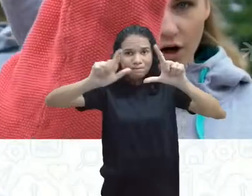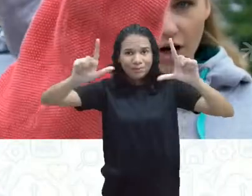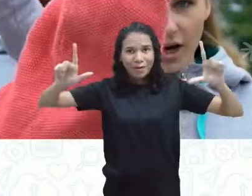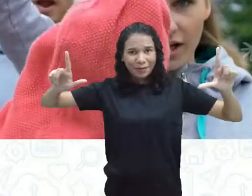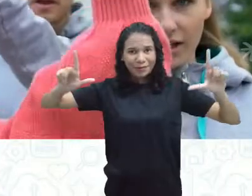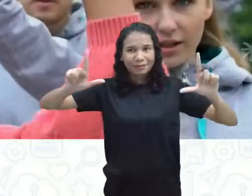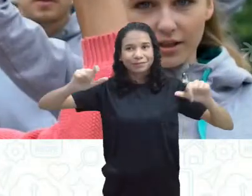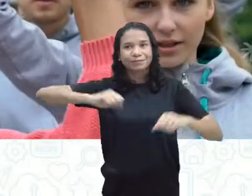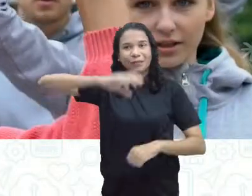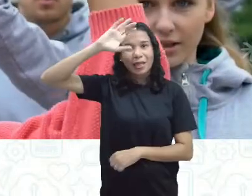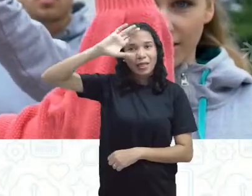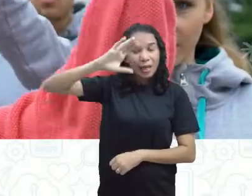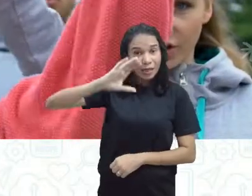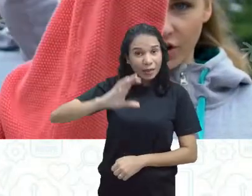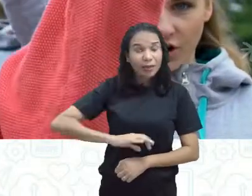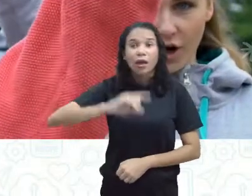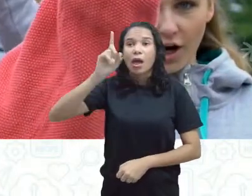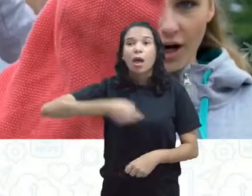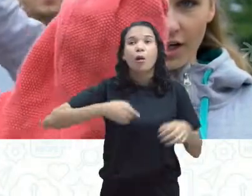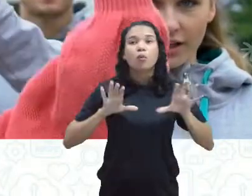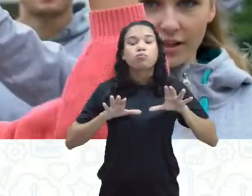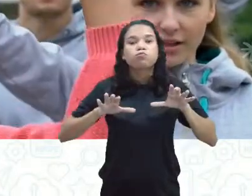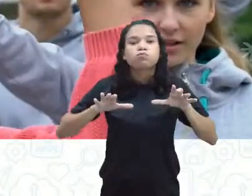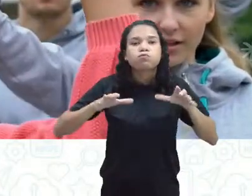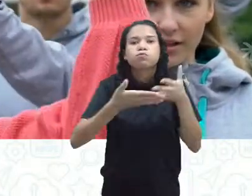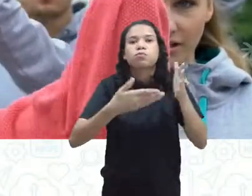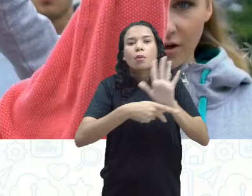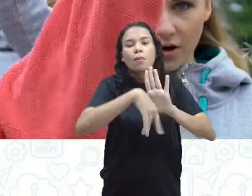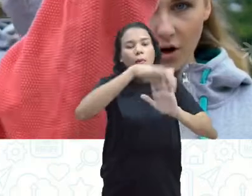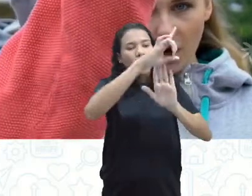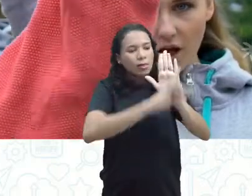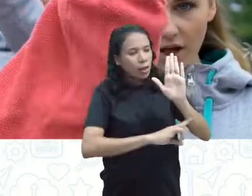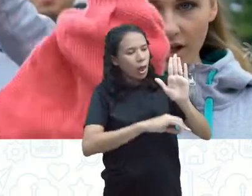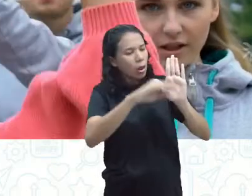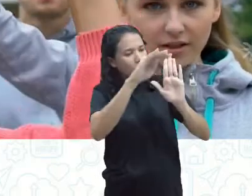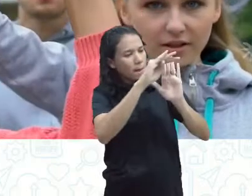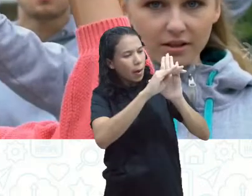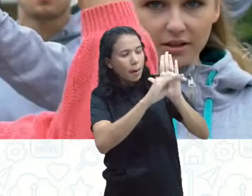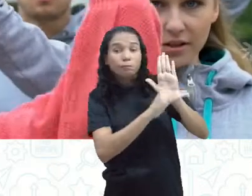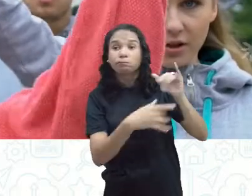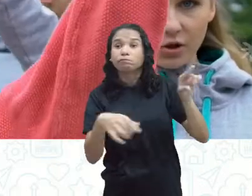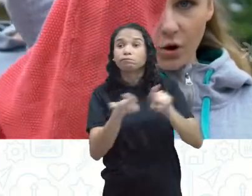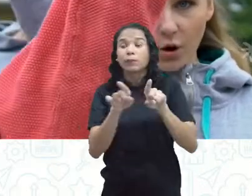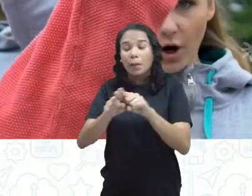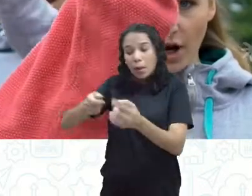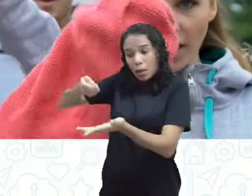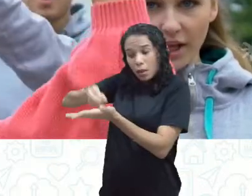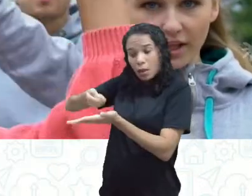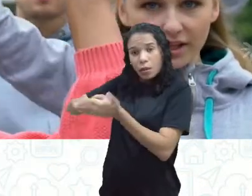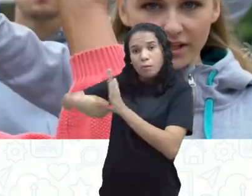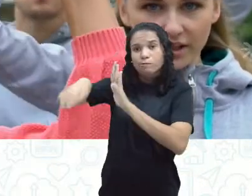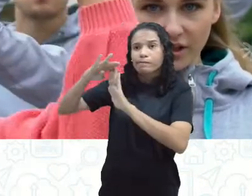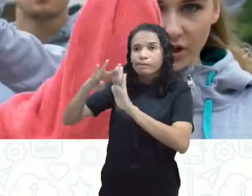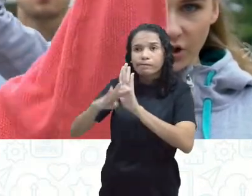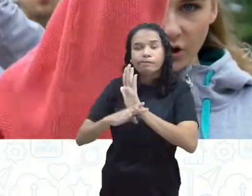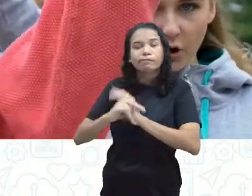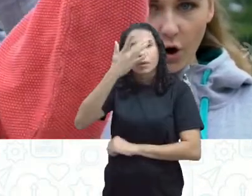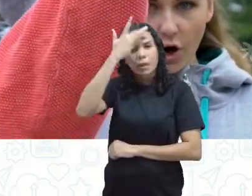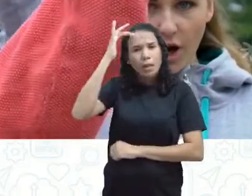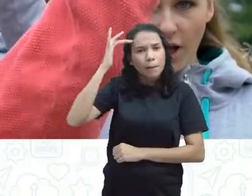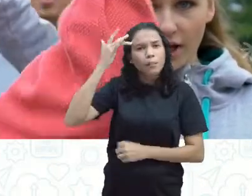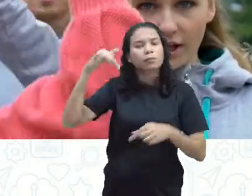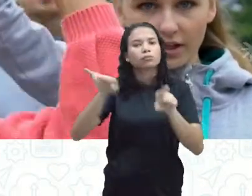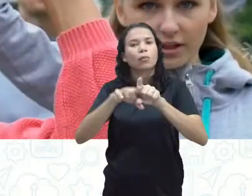tela. Cidadania é o conjunto dos direitos e também deveres, né, civis